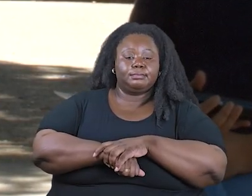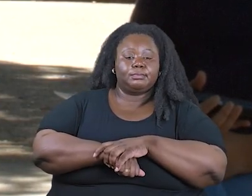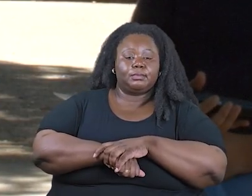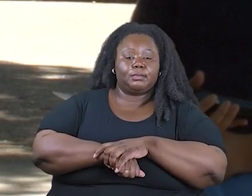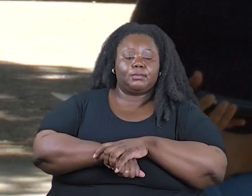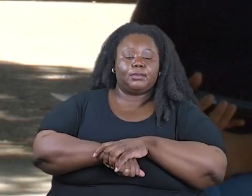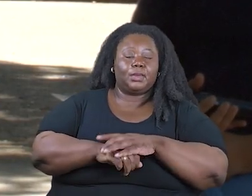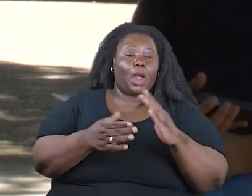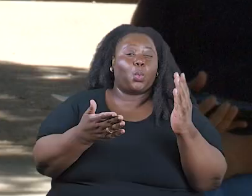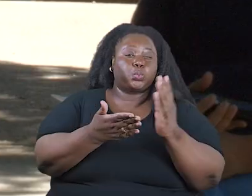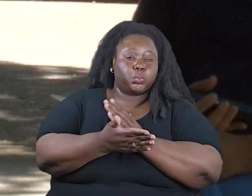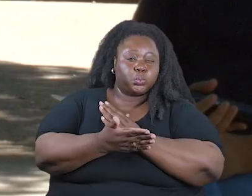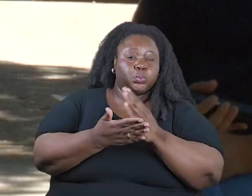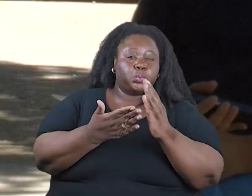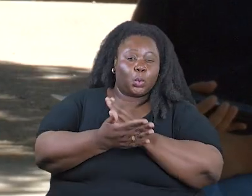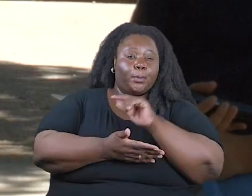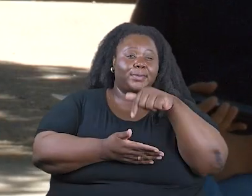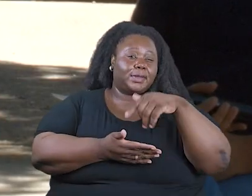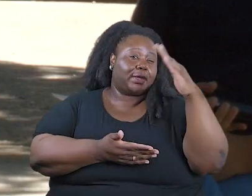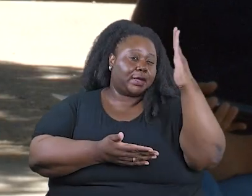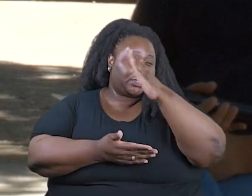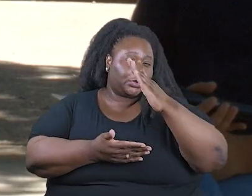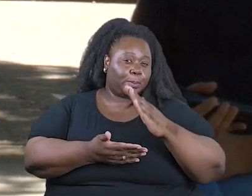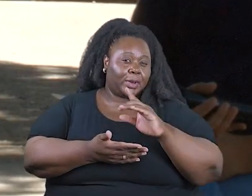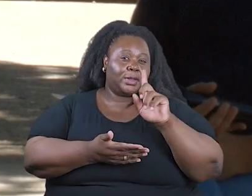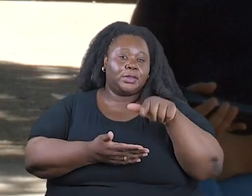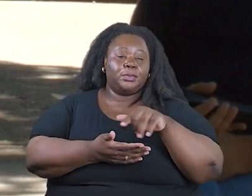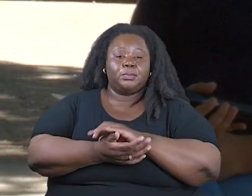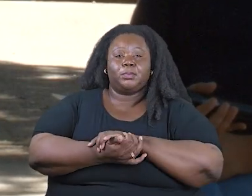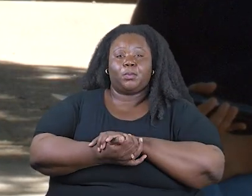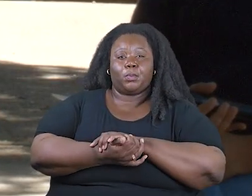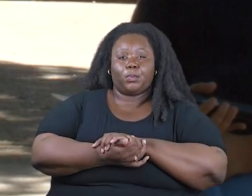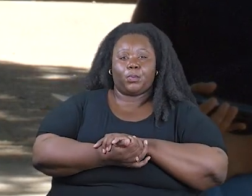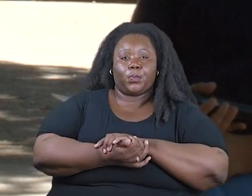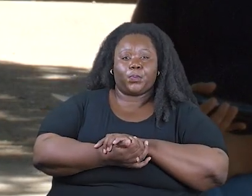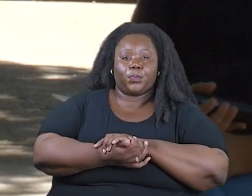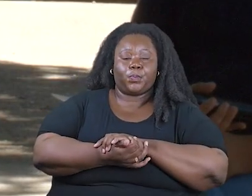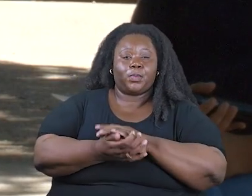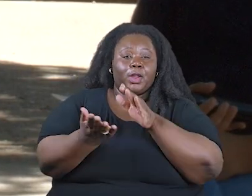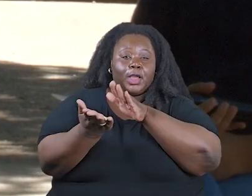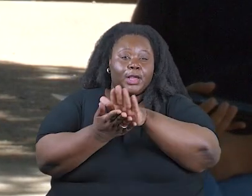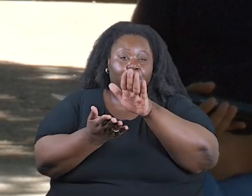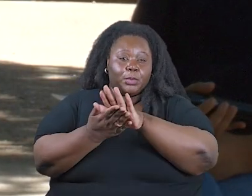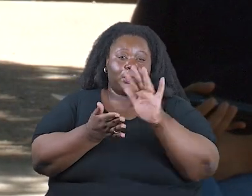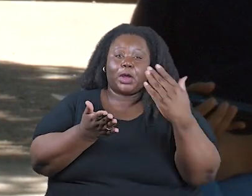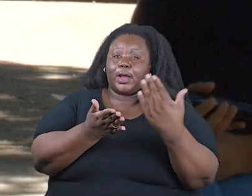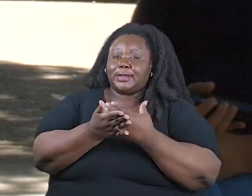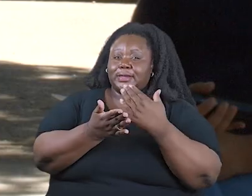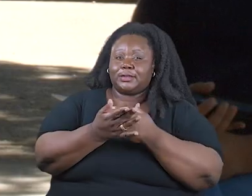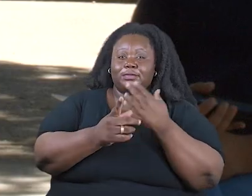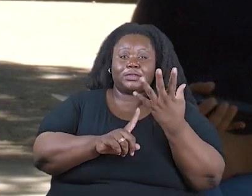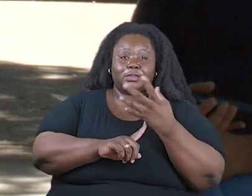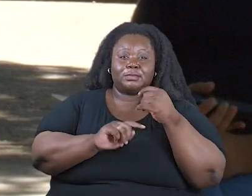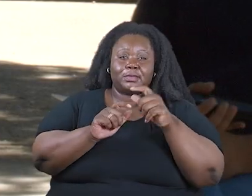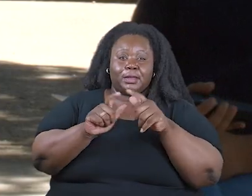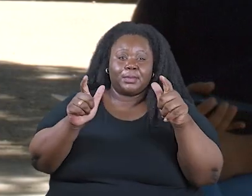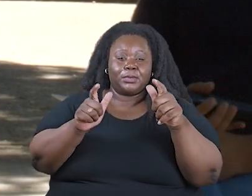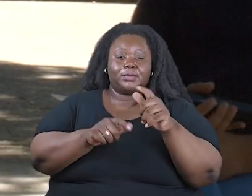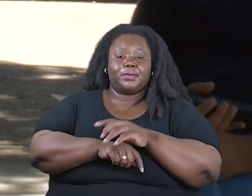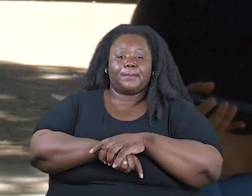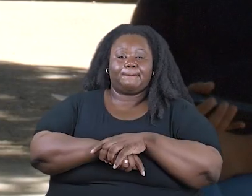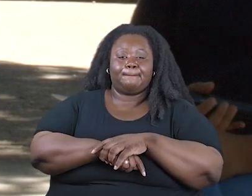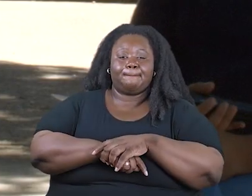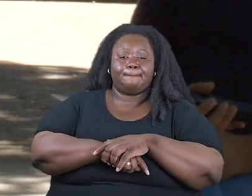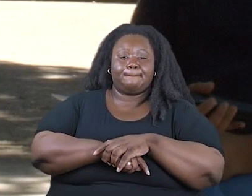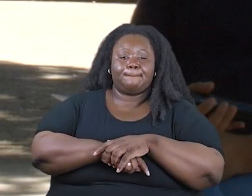Tem algumas editoras aqui no Brasil que que publicam só livros de artista. A grande maioria